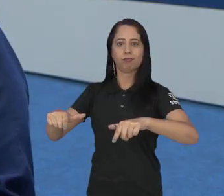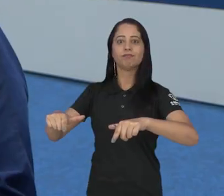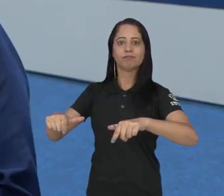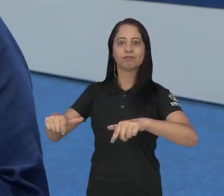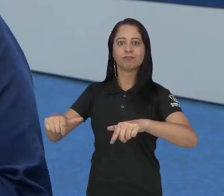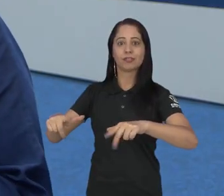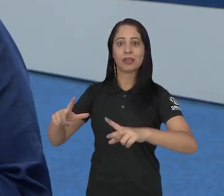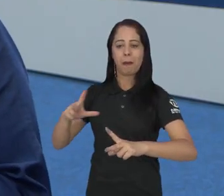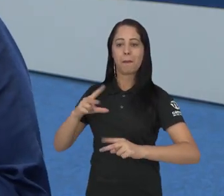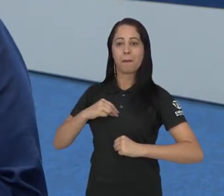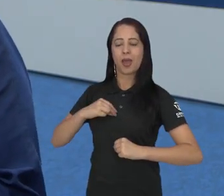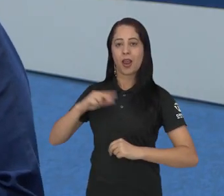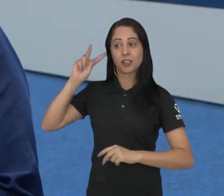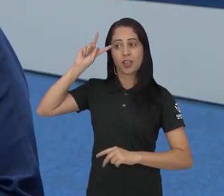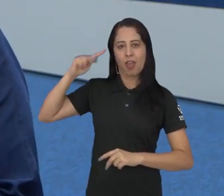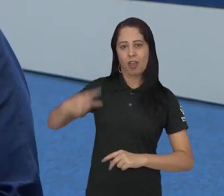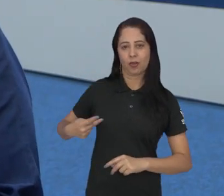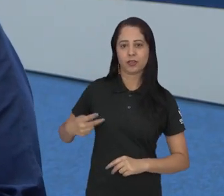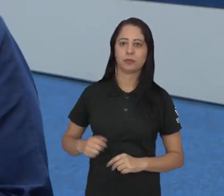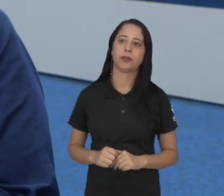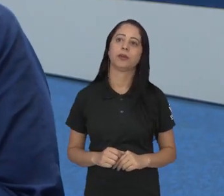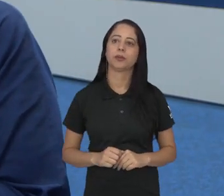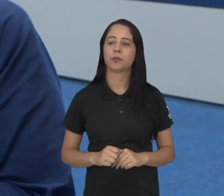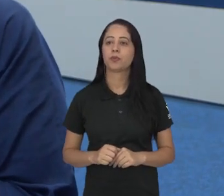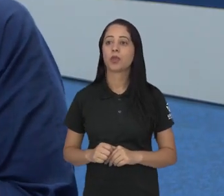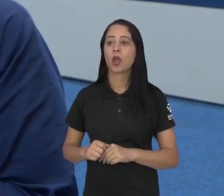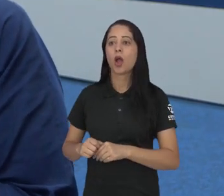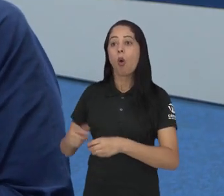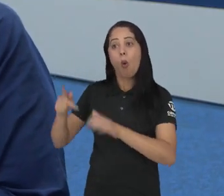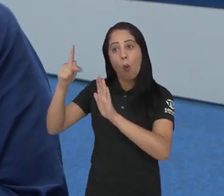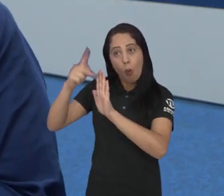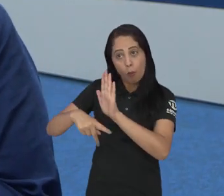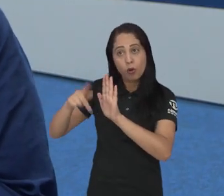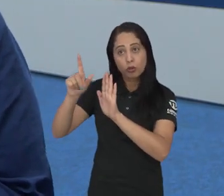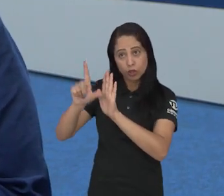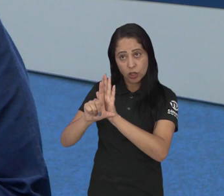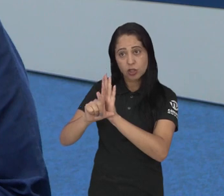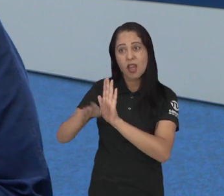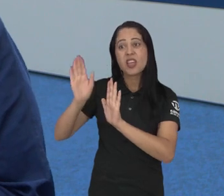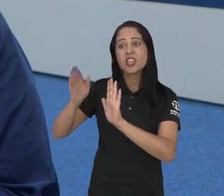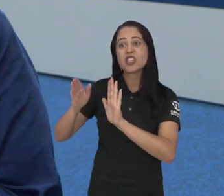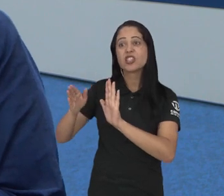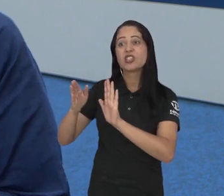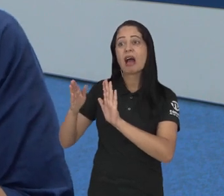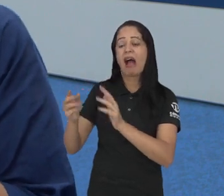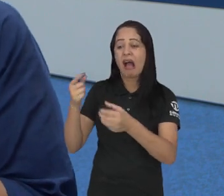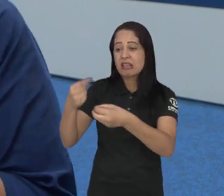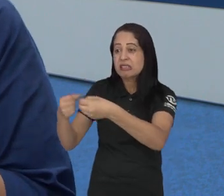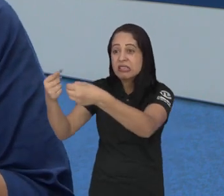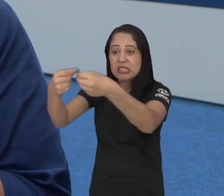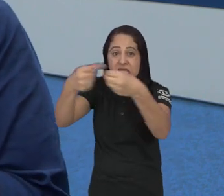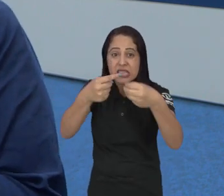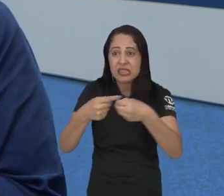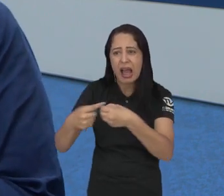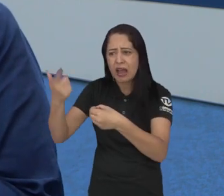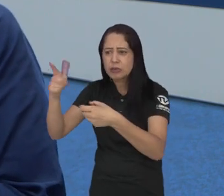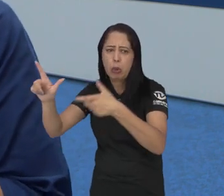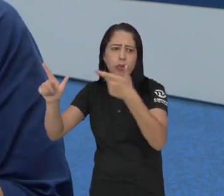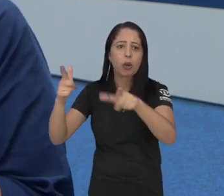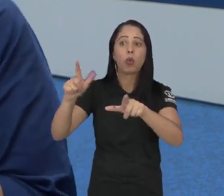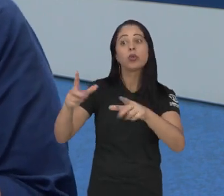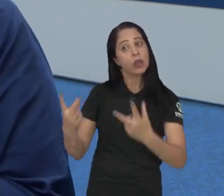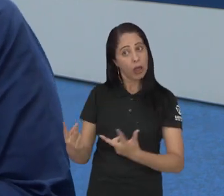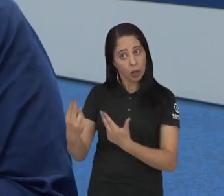esse projeto já tem várias outras cidades e é uma política é um projeto que ajuda a colocar